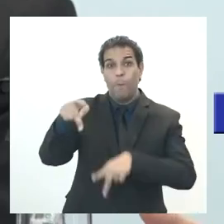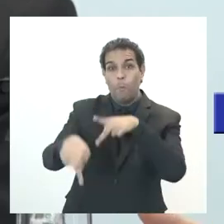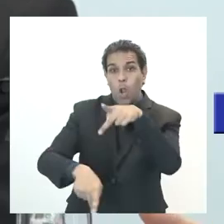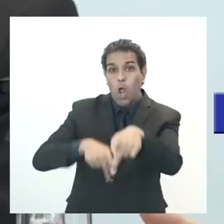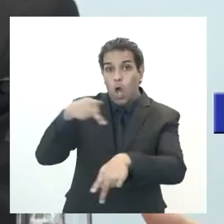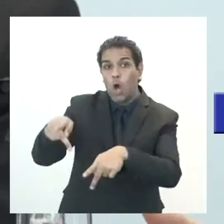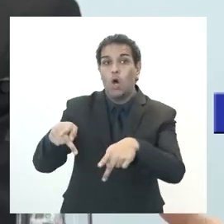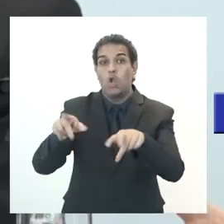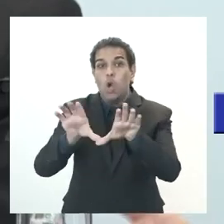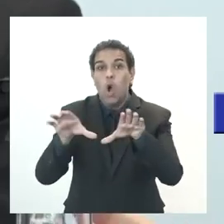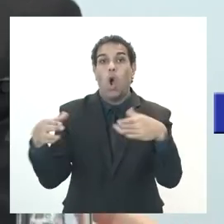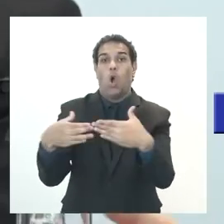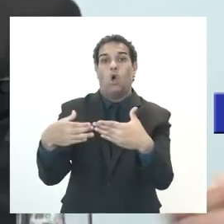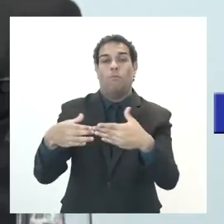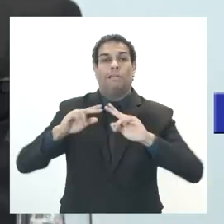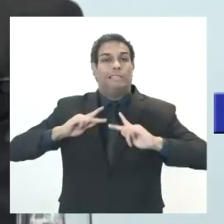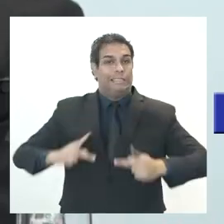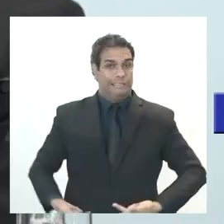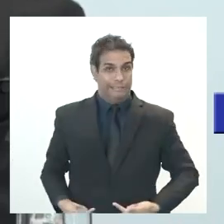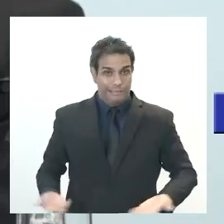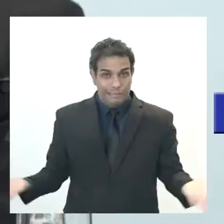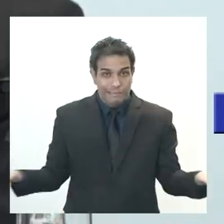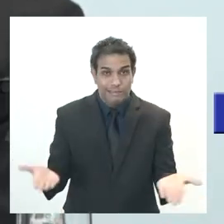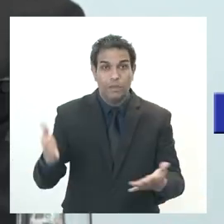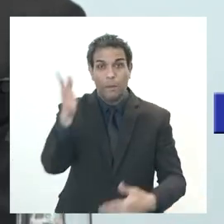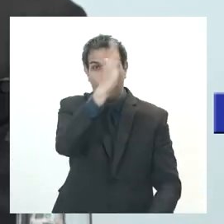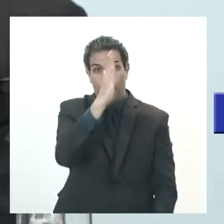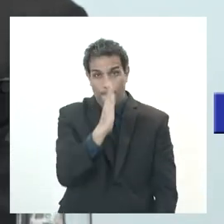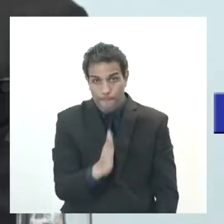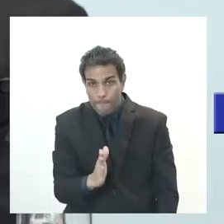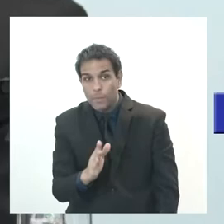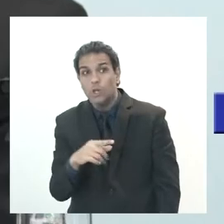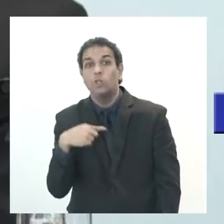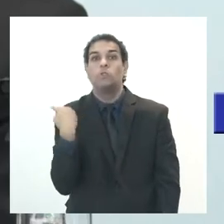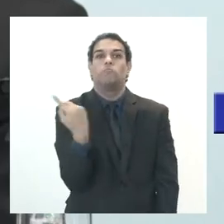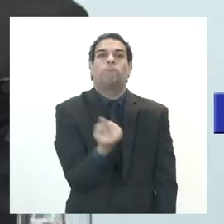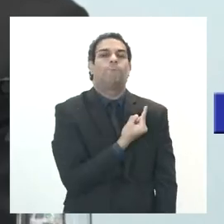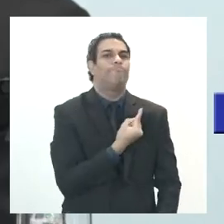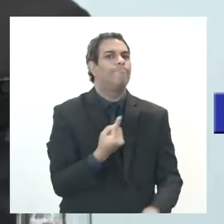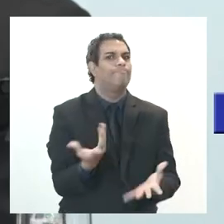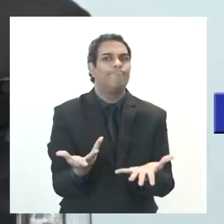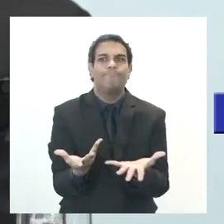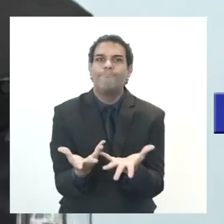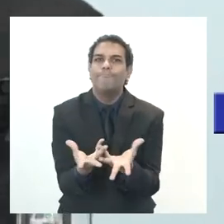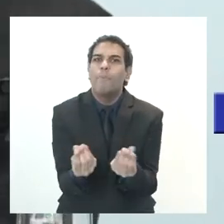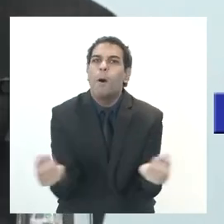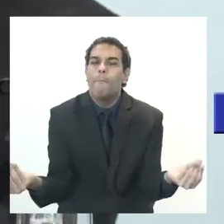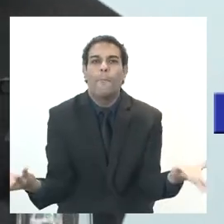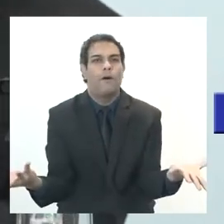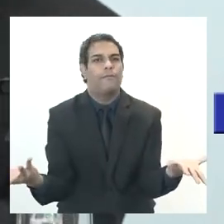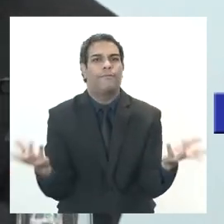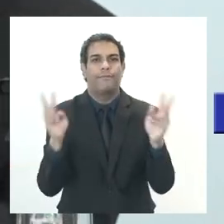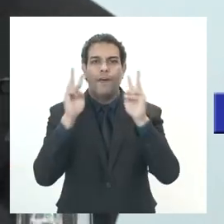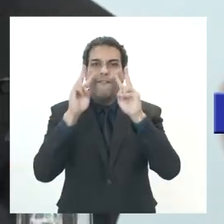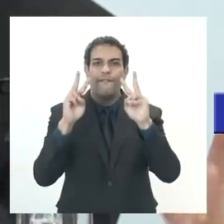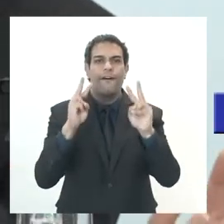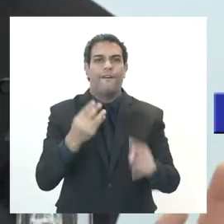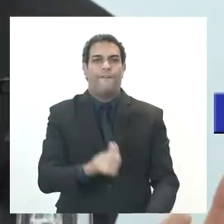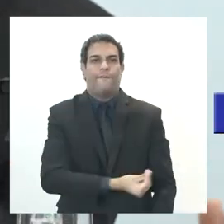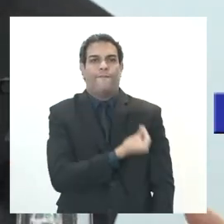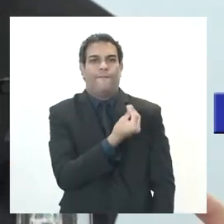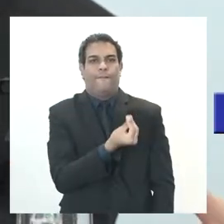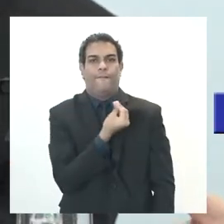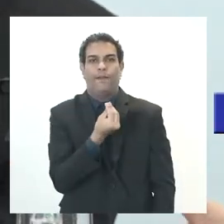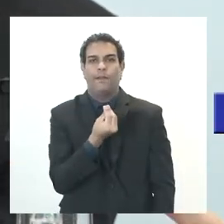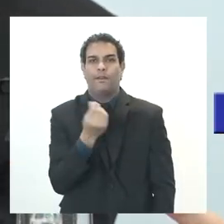do ser humano num país em que nós temos muito pouco caso em relação à Vida onde os